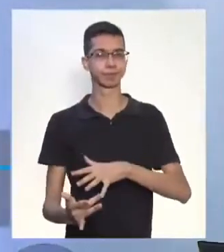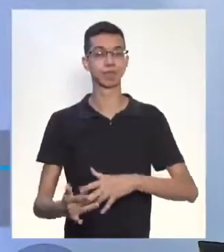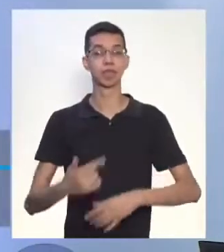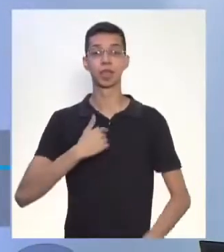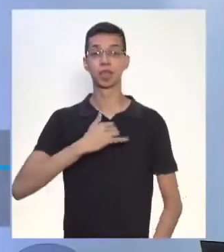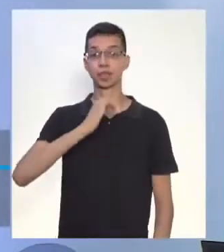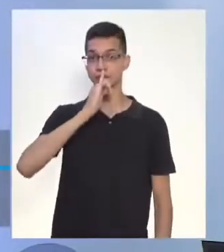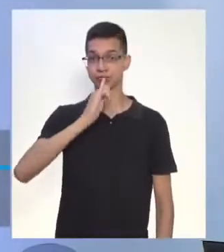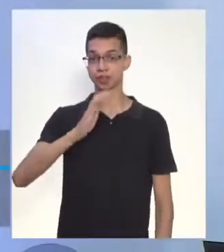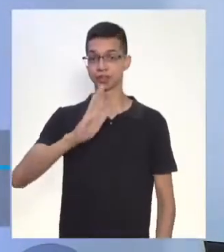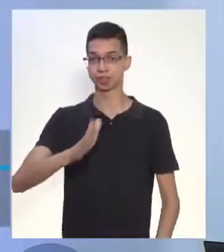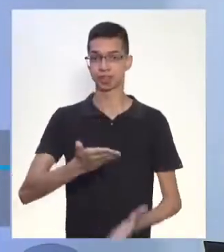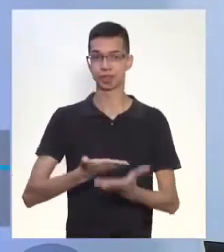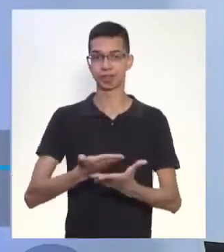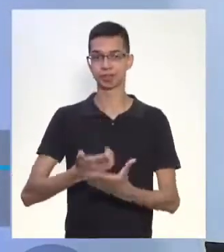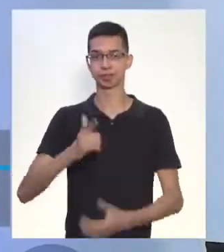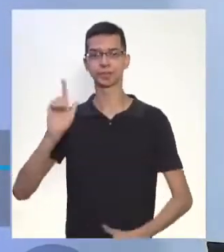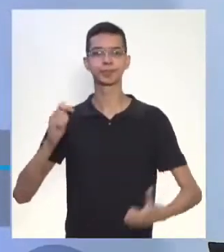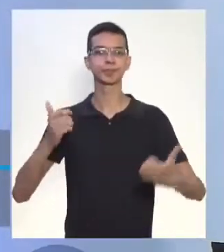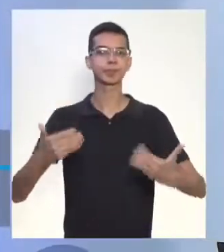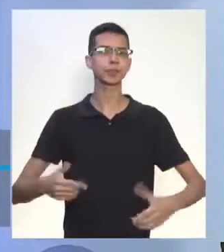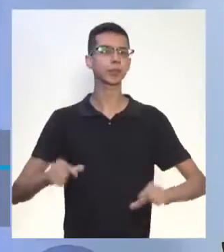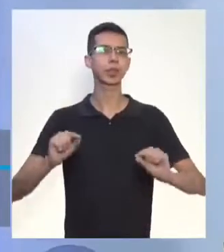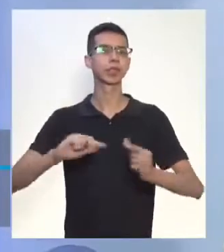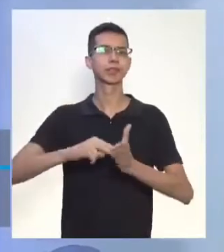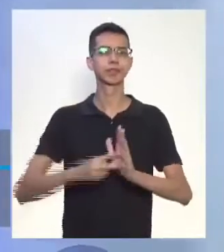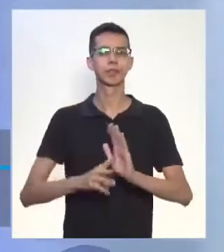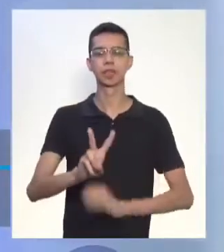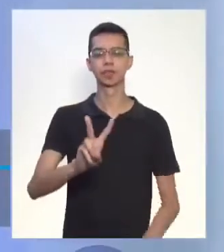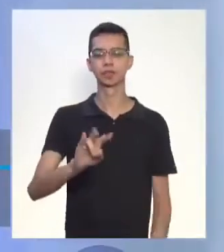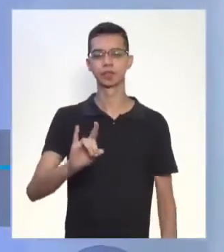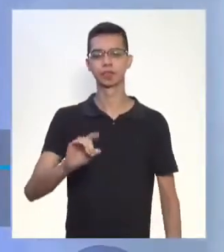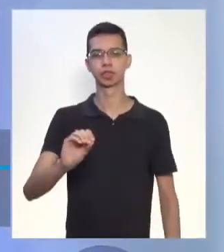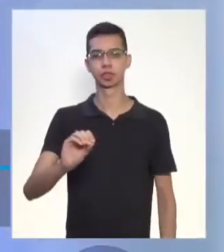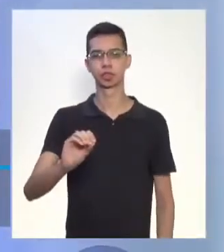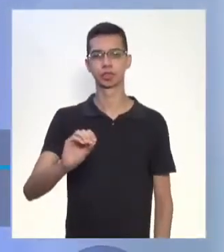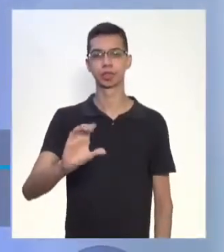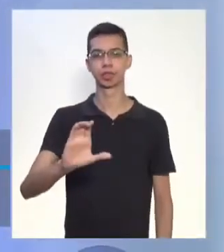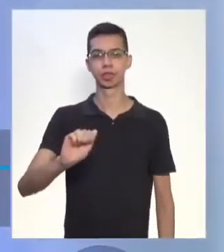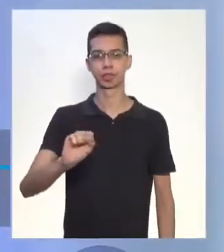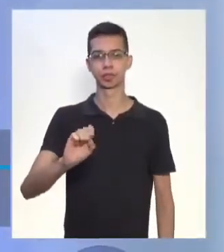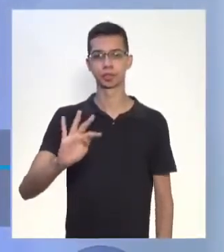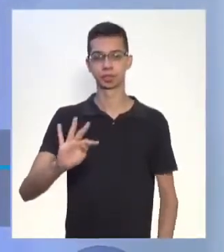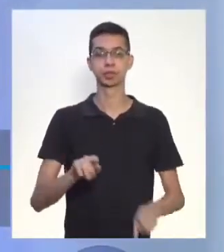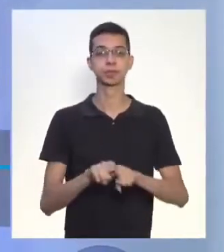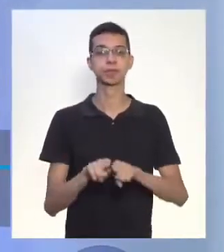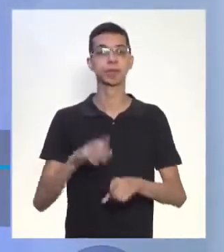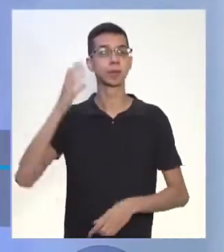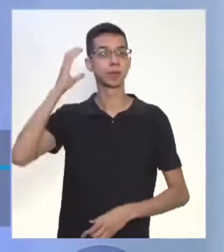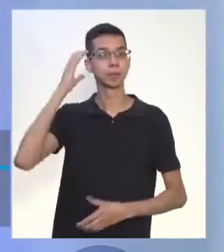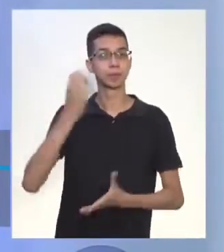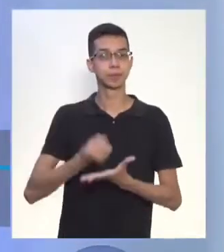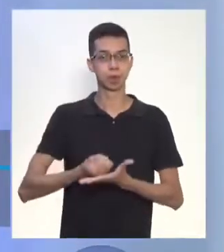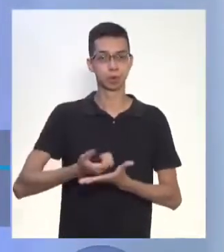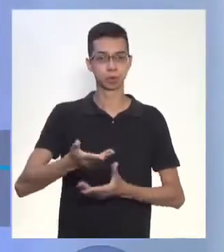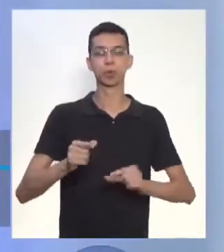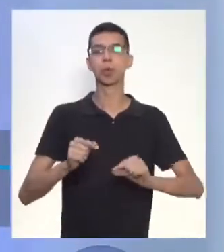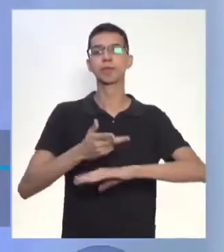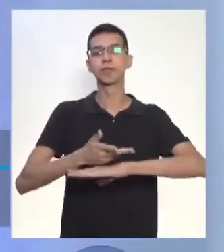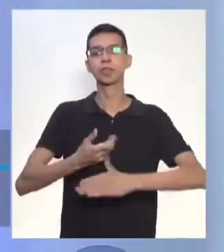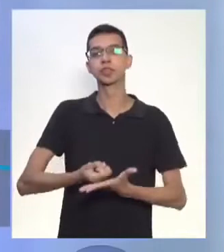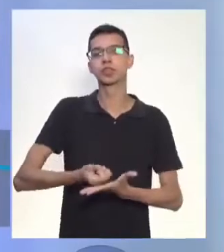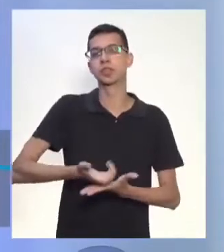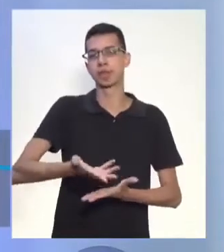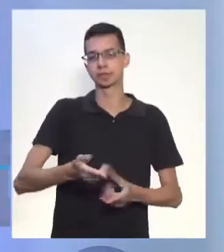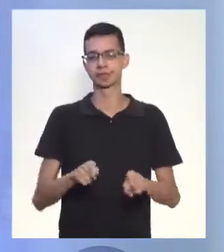nós falamos um pouquinho sobre o que é um videocast, o que é um podcast, e agora vamos falar na questão das notícias, aí no chat